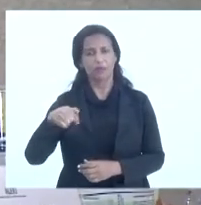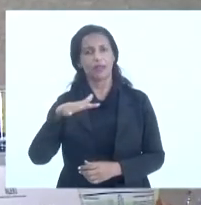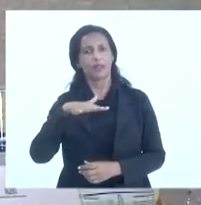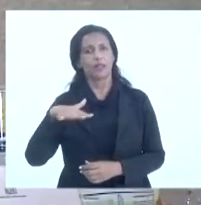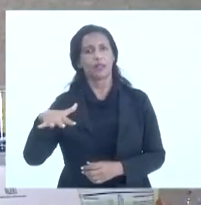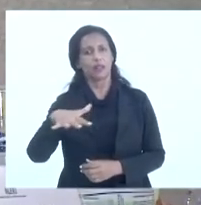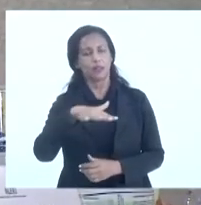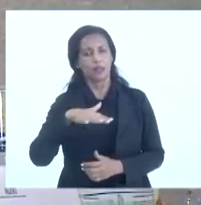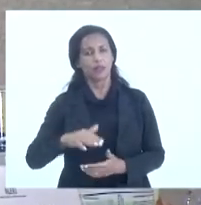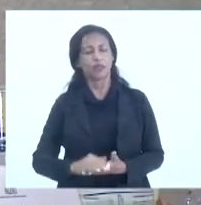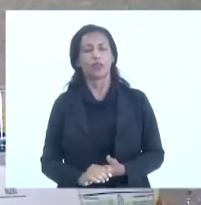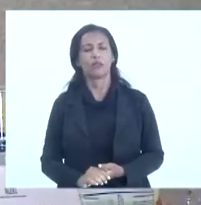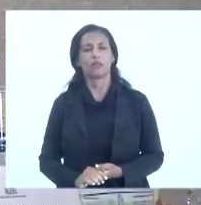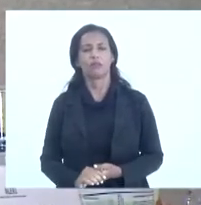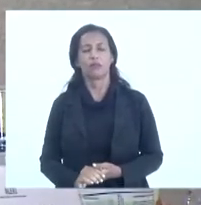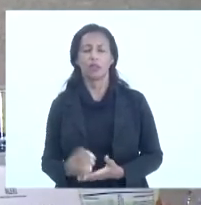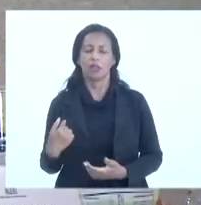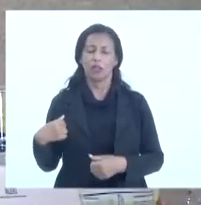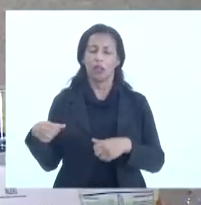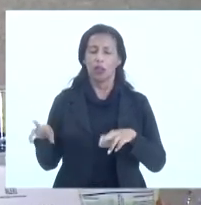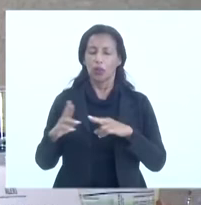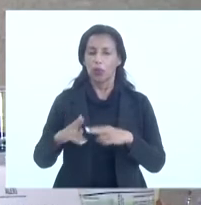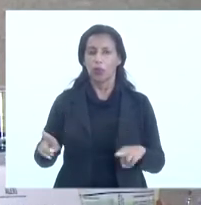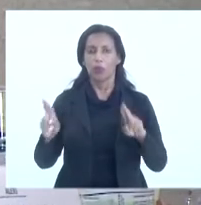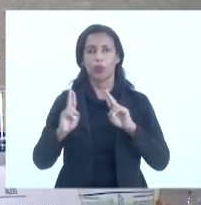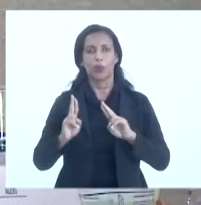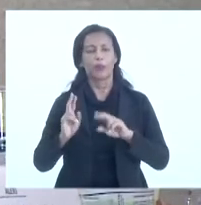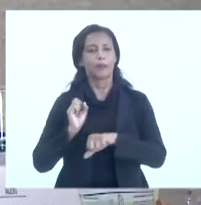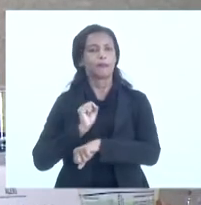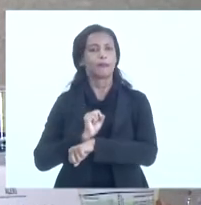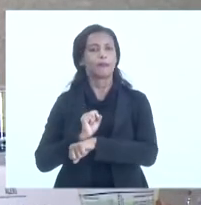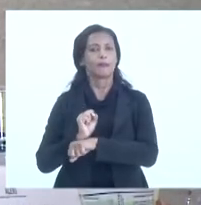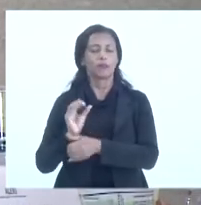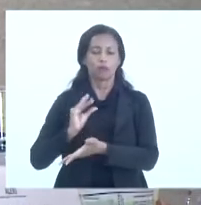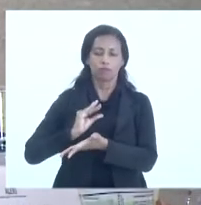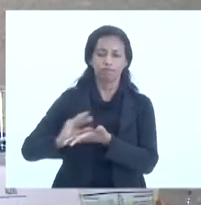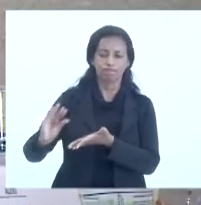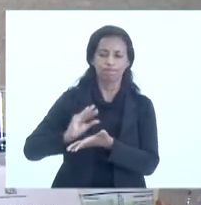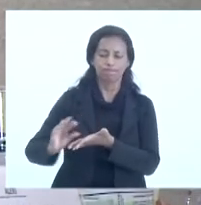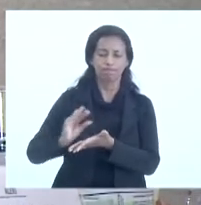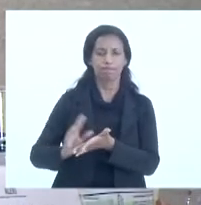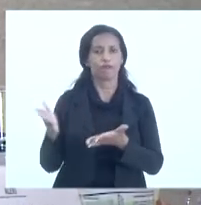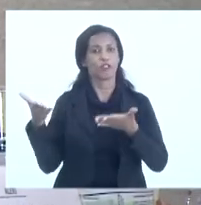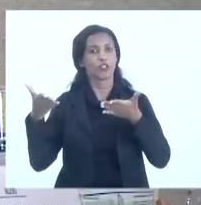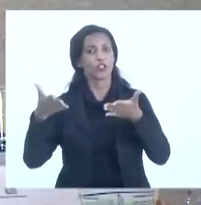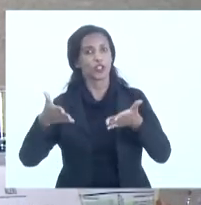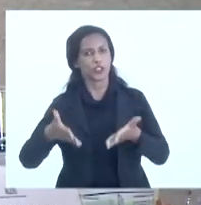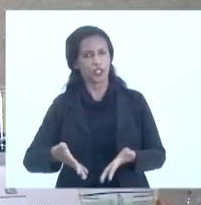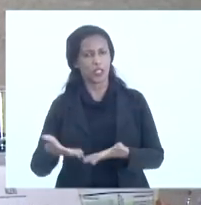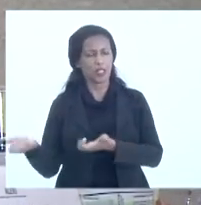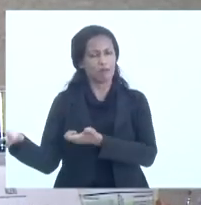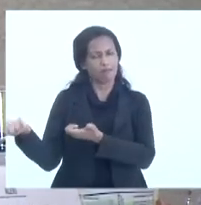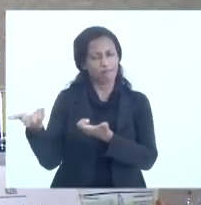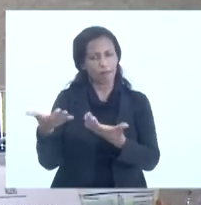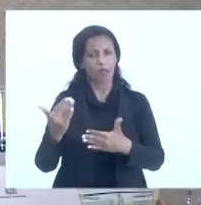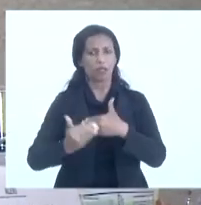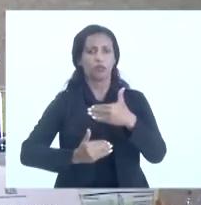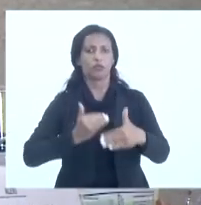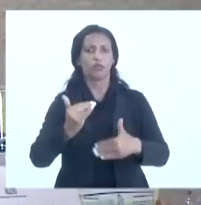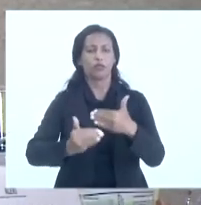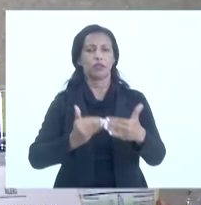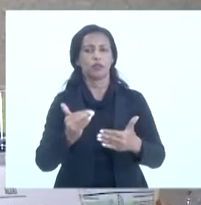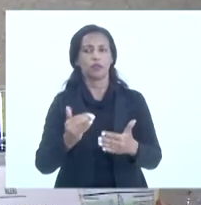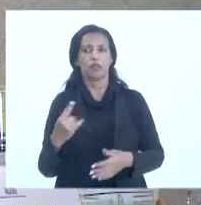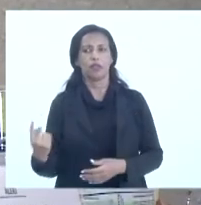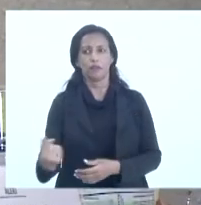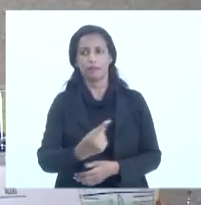no Médio Vale do Paraíba, esperamos que os investimentos cheguem para que traga um desenvolvimento que